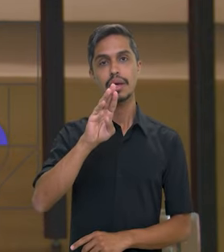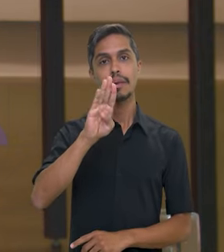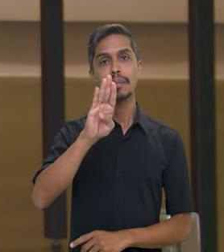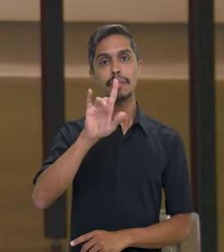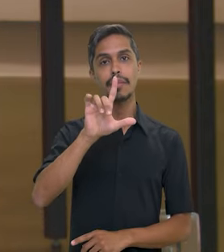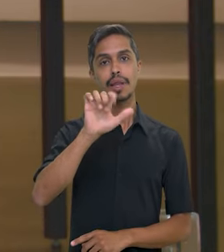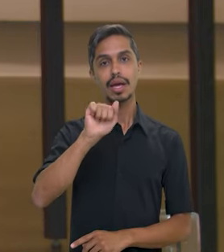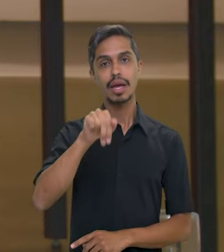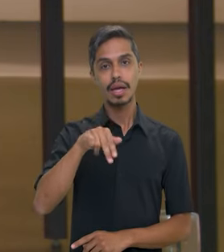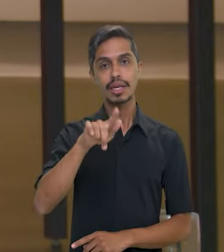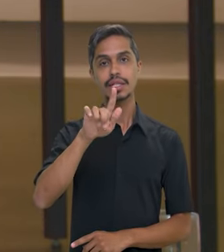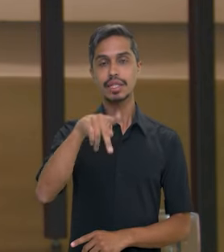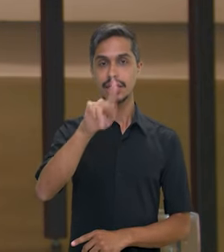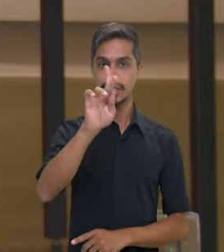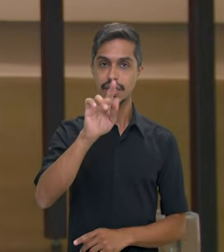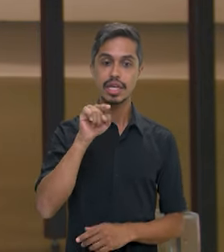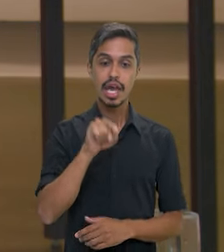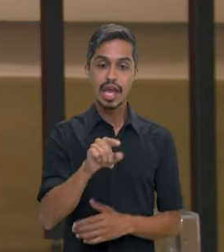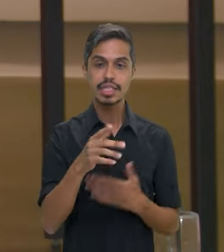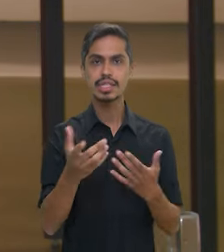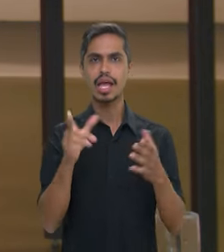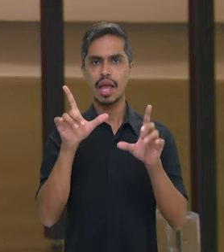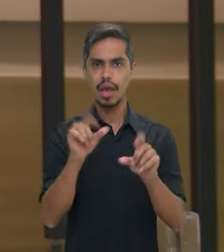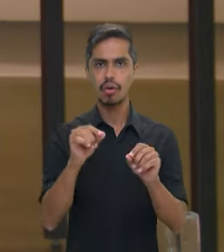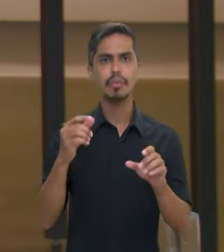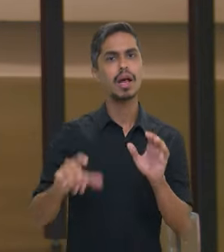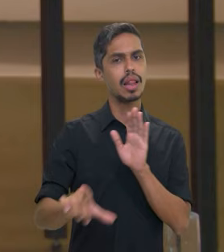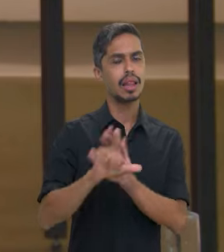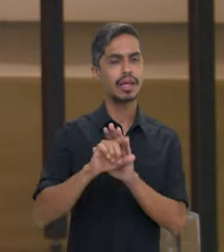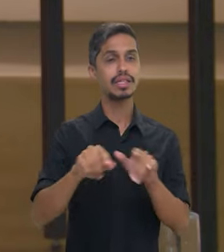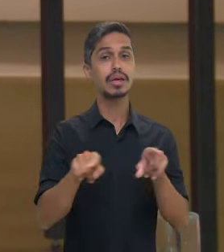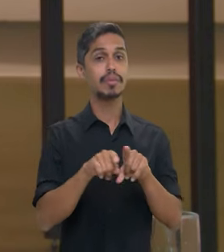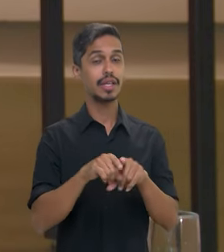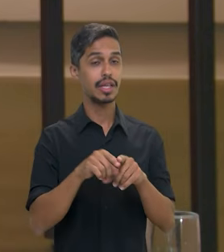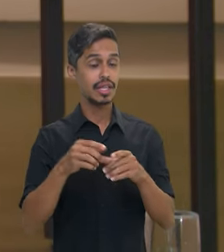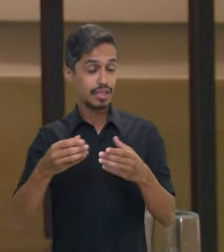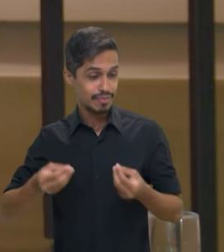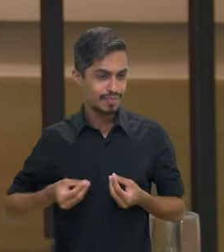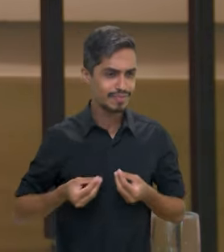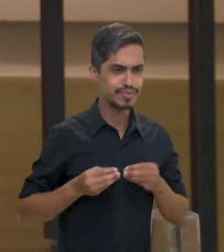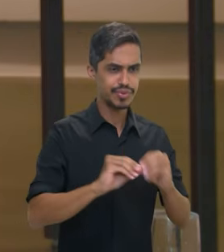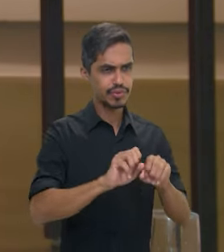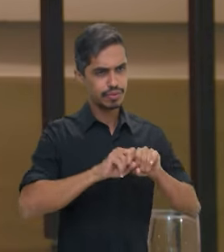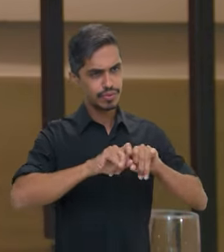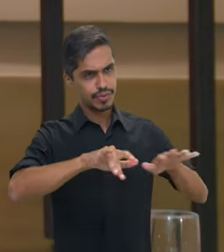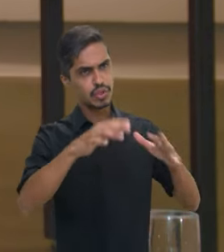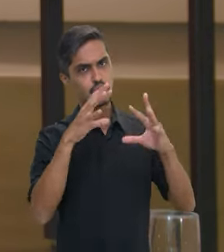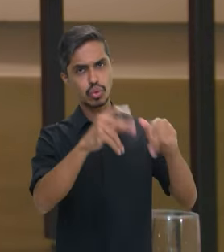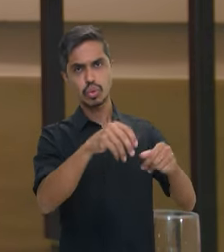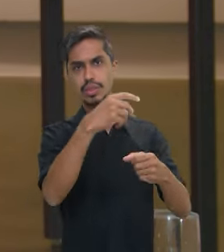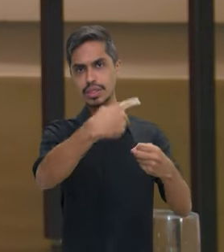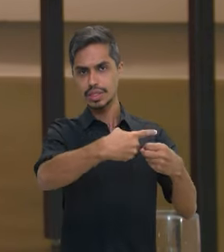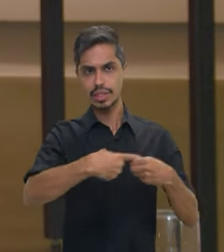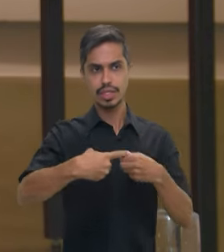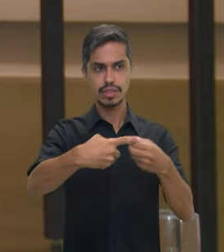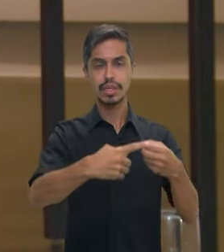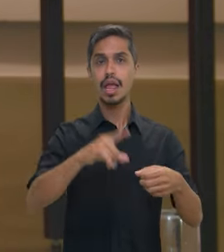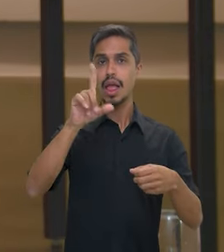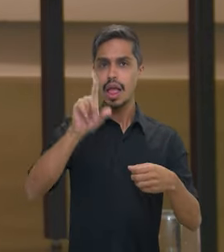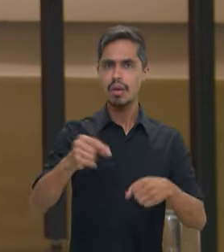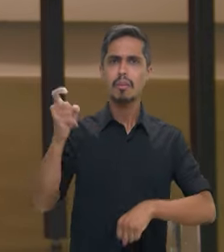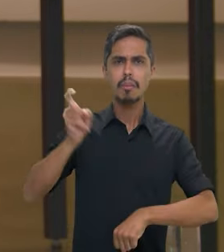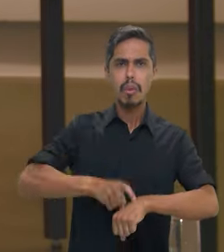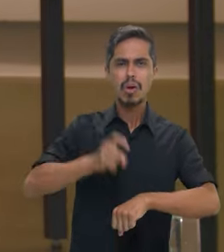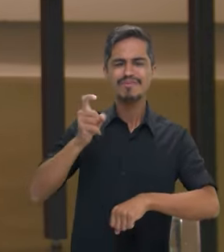anos, todas as cidades do Brasil vão receber também esse aporte da lei Aldir Blanc, que vai para todas as cidades.